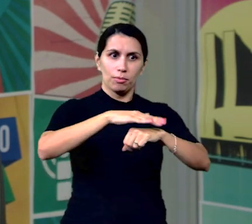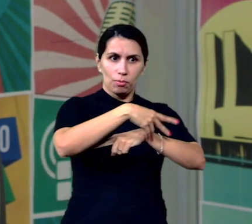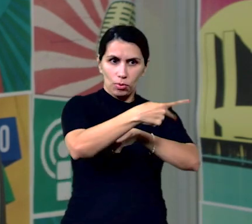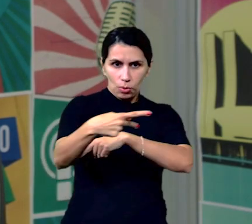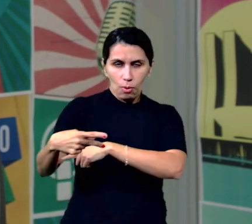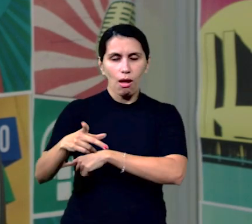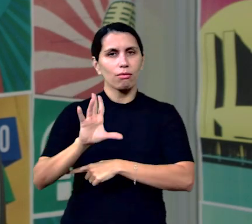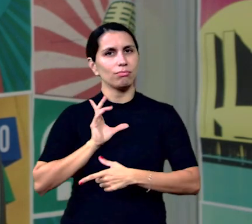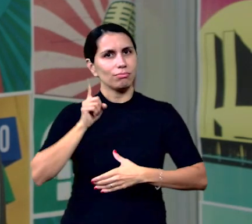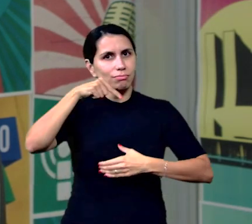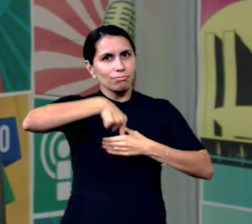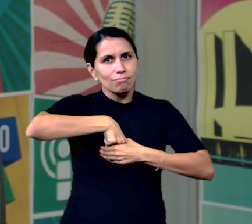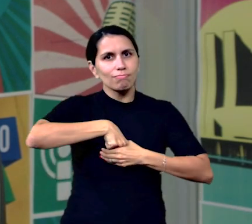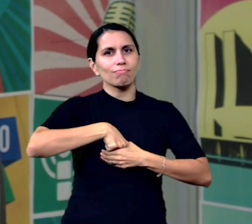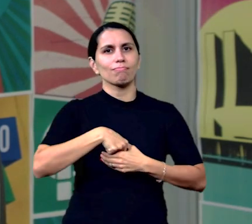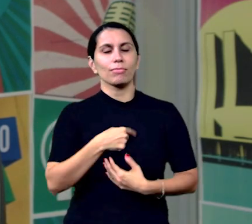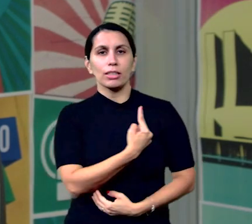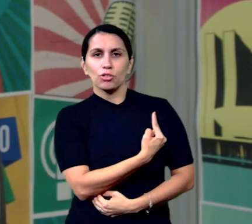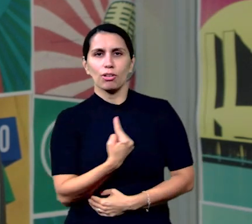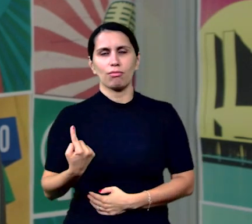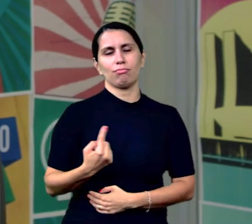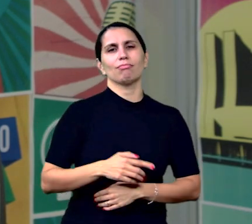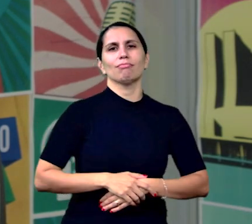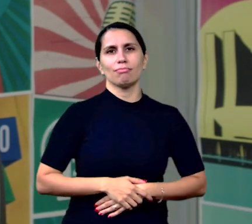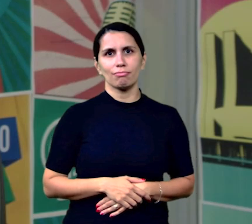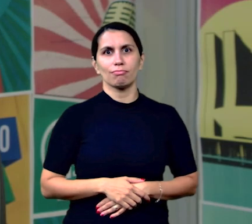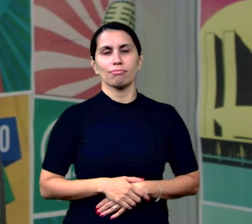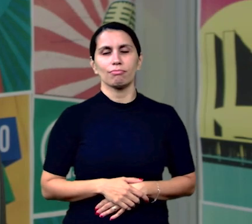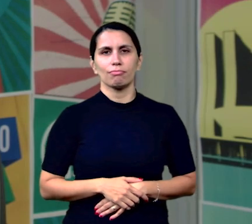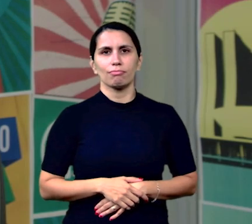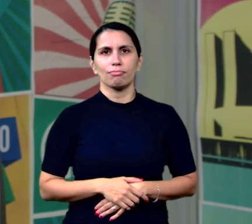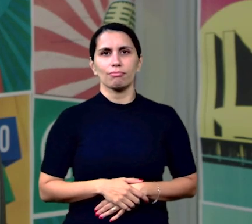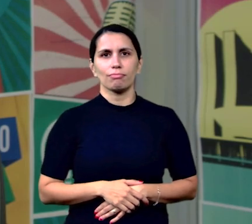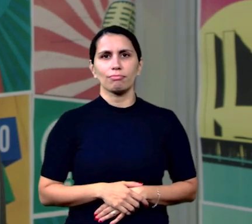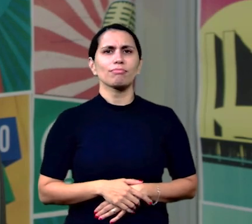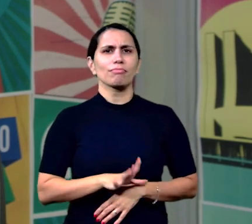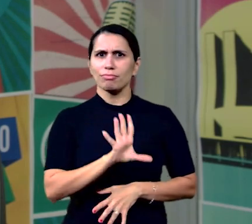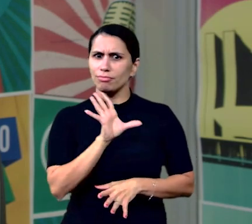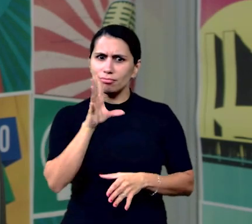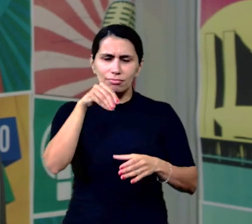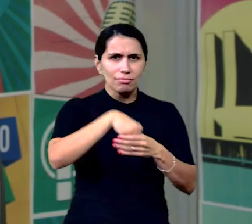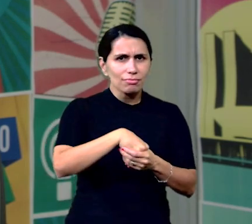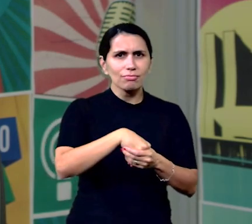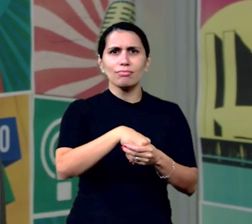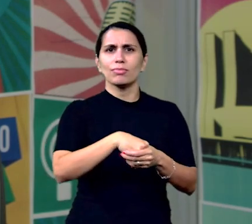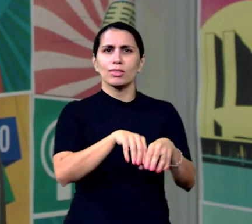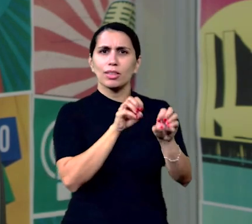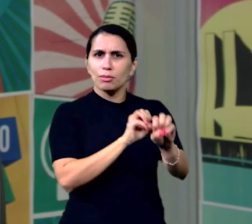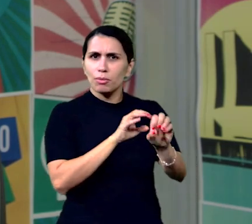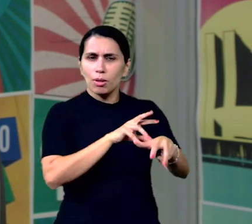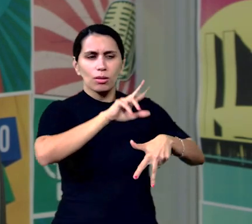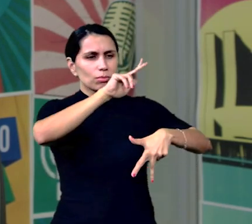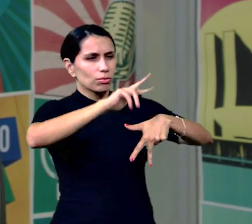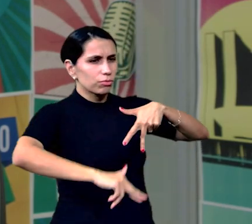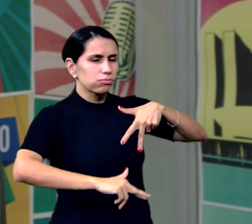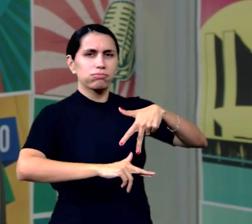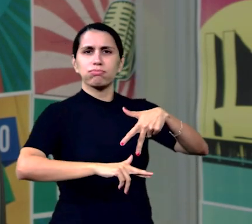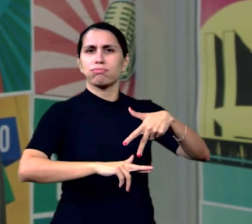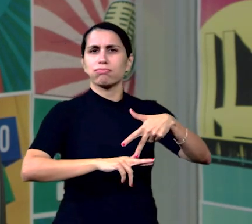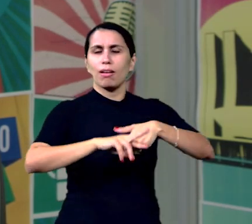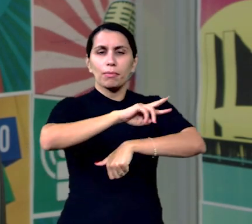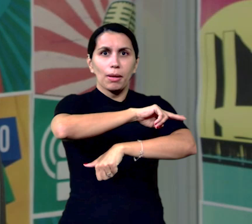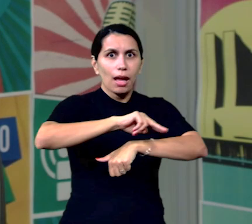subjetividades. E a religião também está aí. Ela integra, né, assim como identidade de gênero, orientação sexual, raça, etnia, ela integra